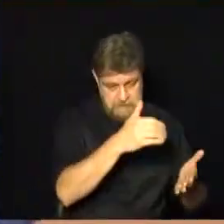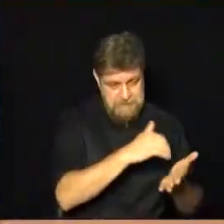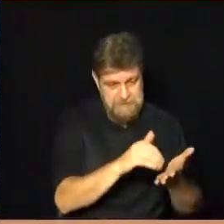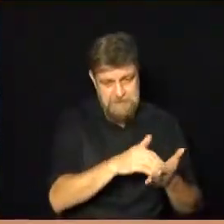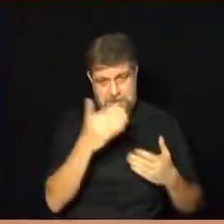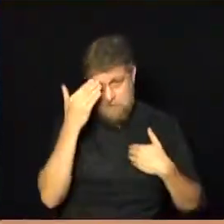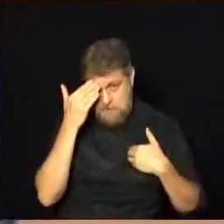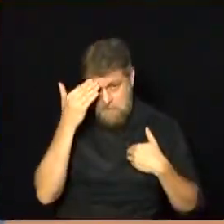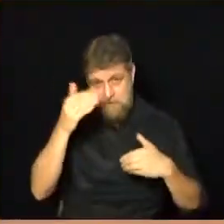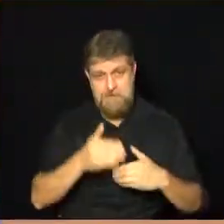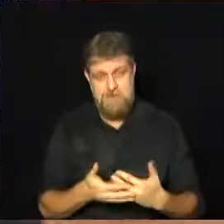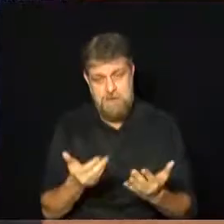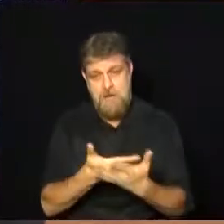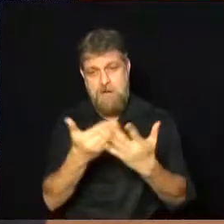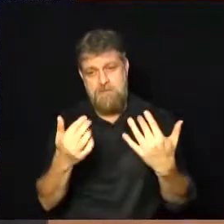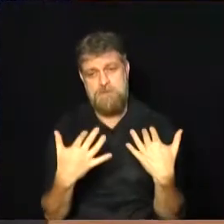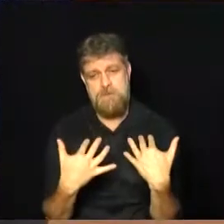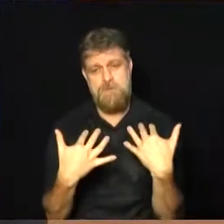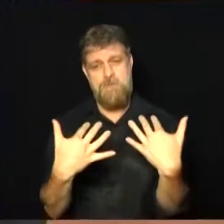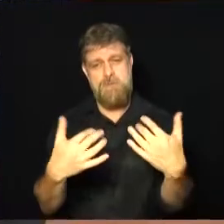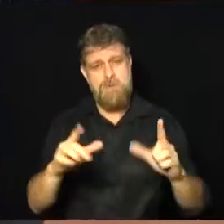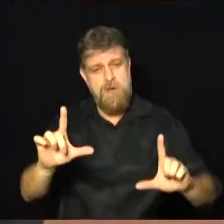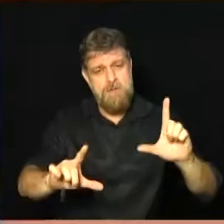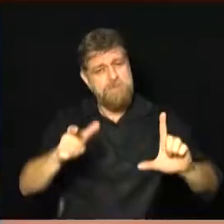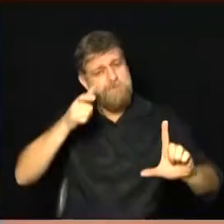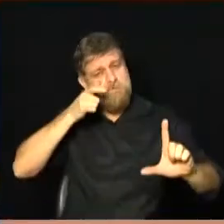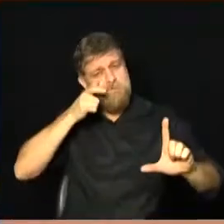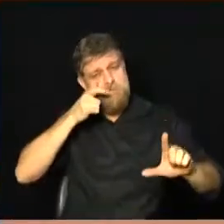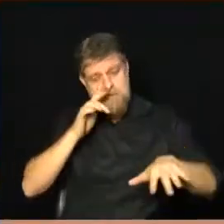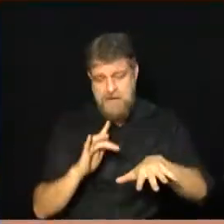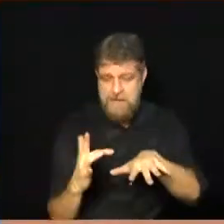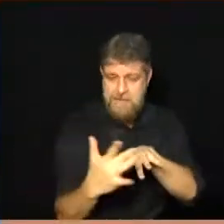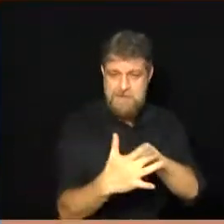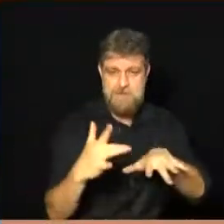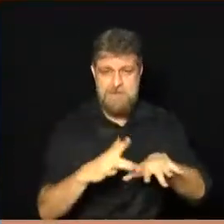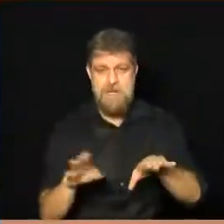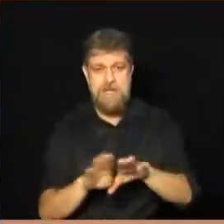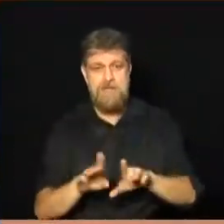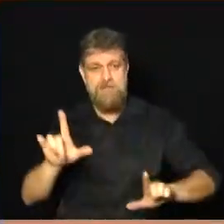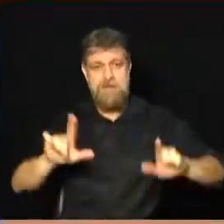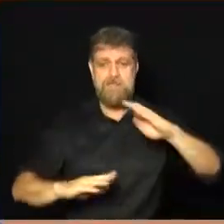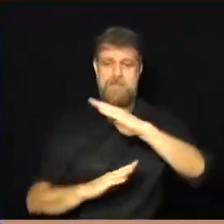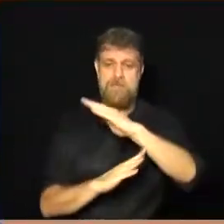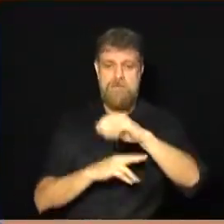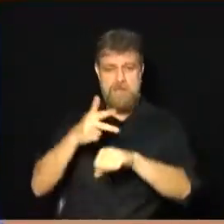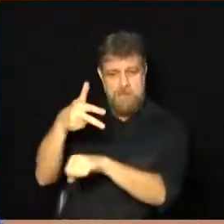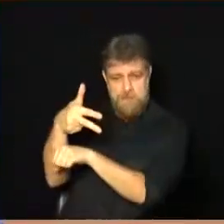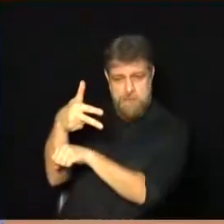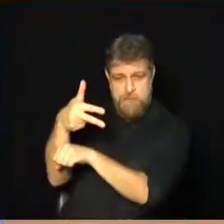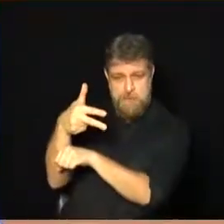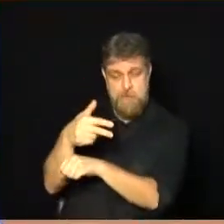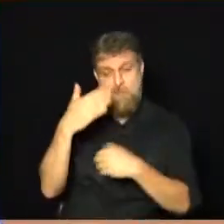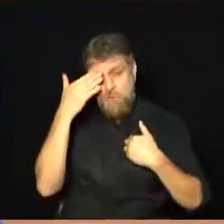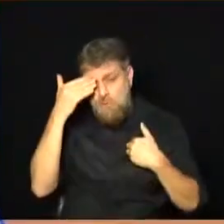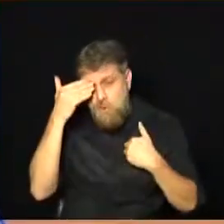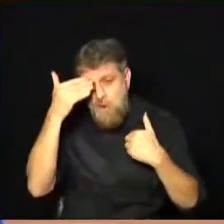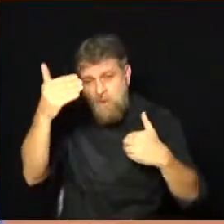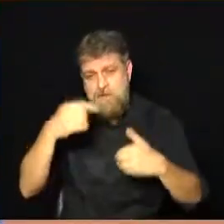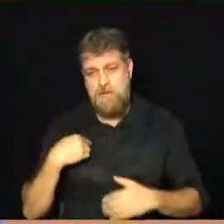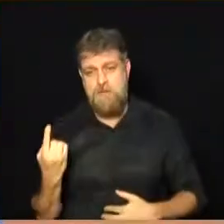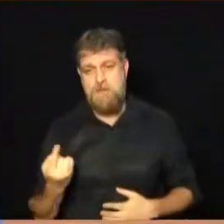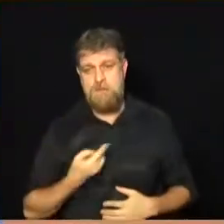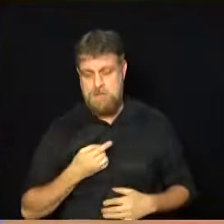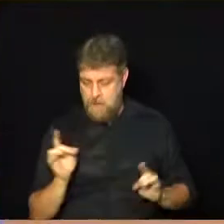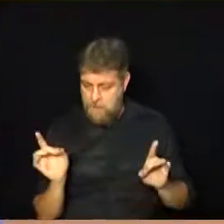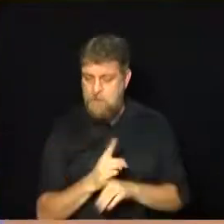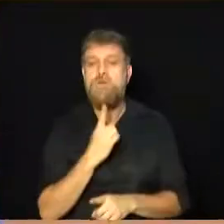obrigado a todos que nos assistem através das redes sociais, através da TV Câmara. Meu muito obrigado e estamos à